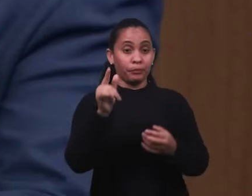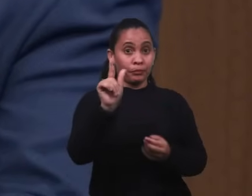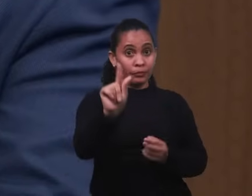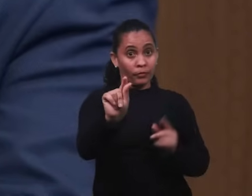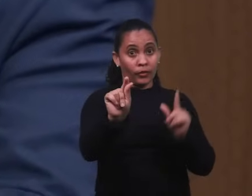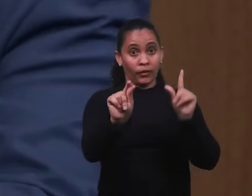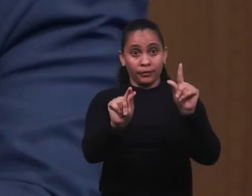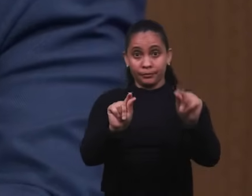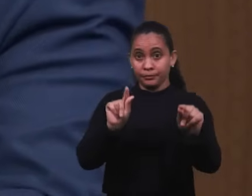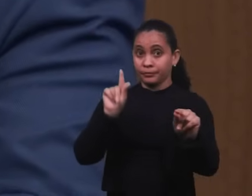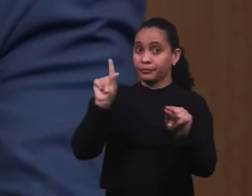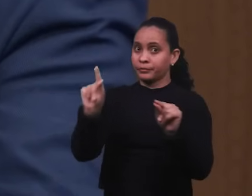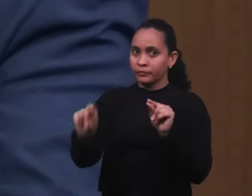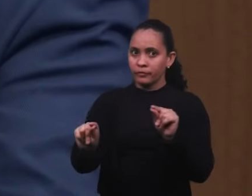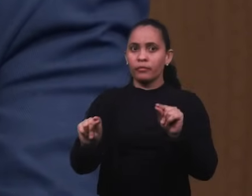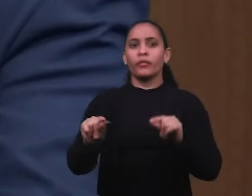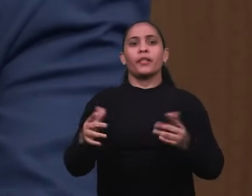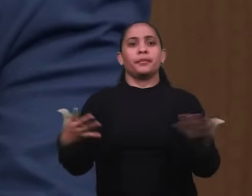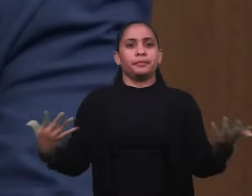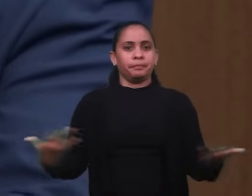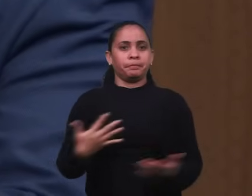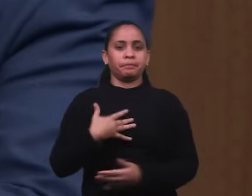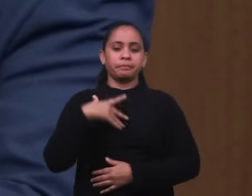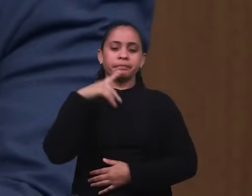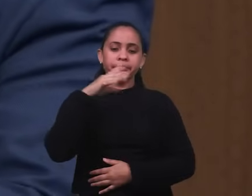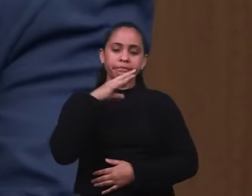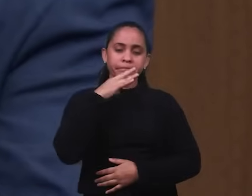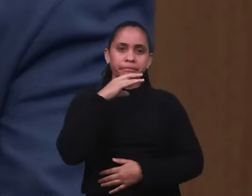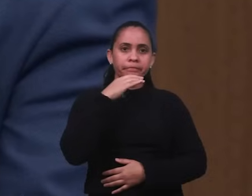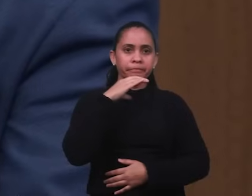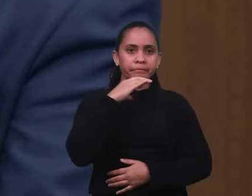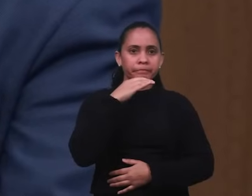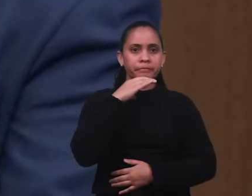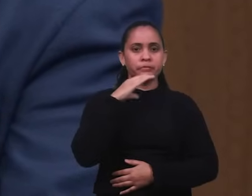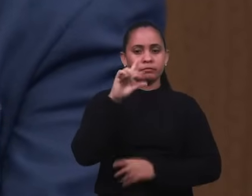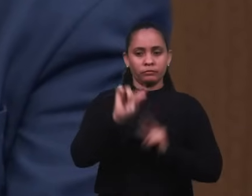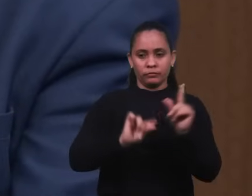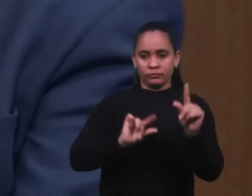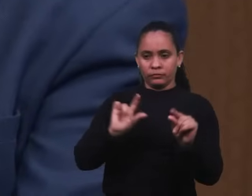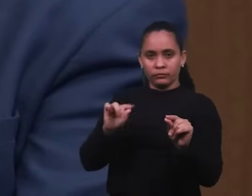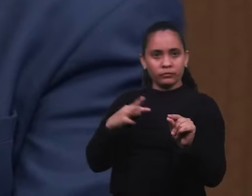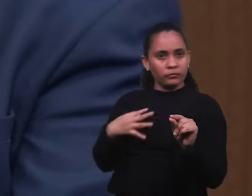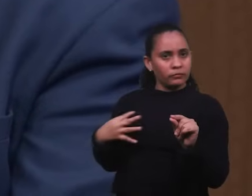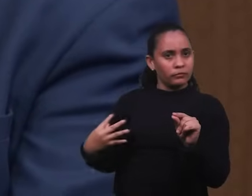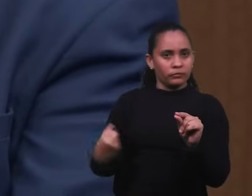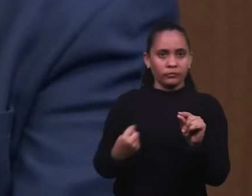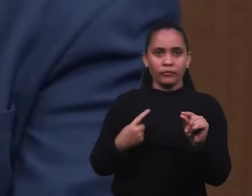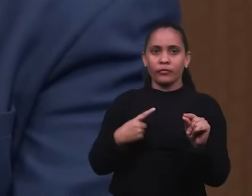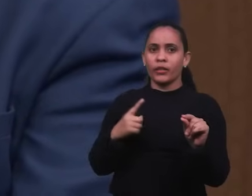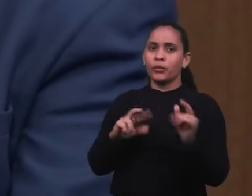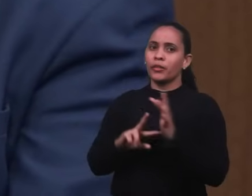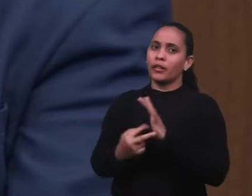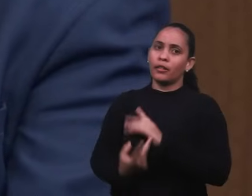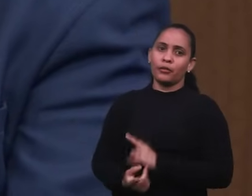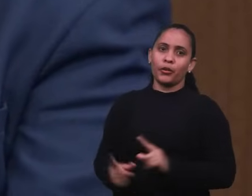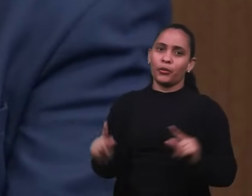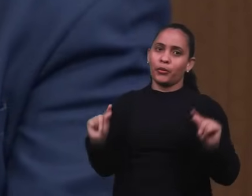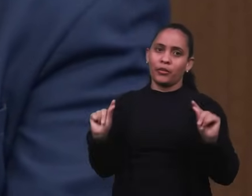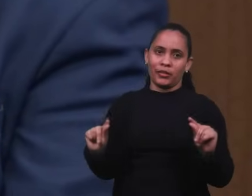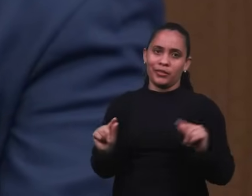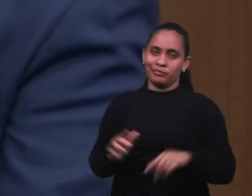Então, conhecer todas as coisas, né, ter o conhecimento de tudo, não significa que Deus